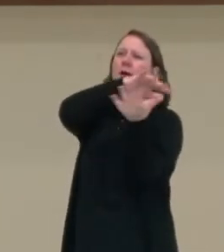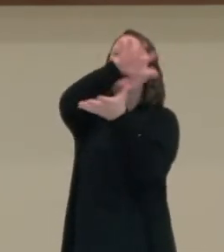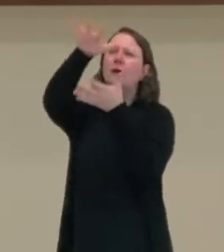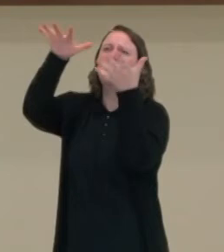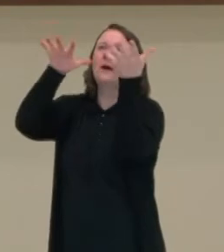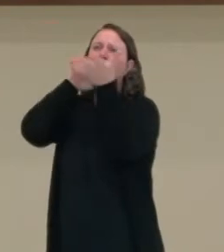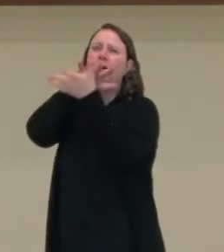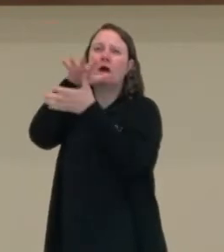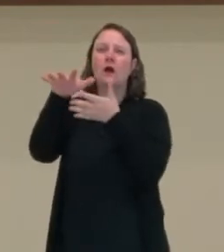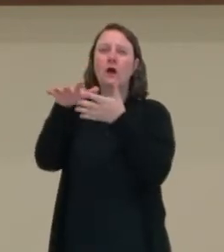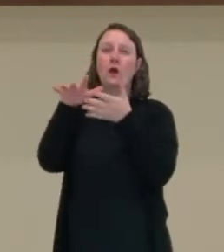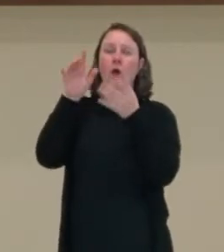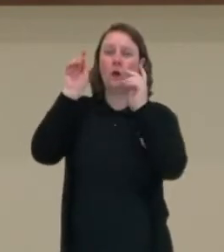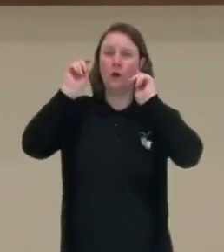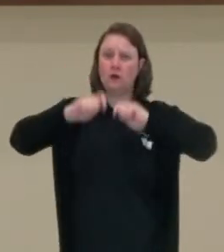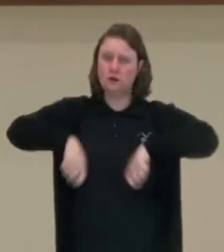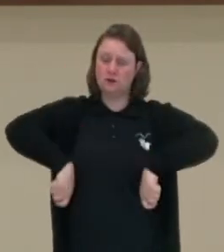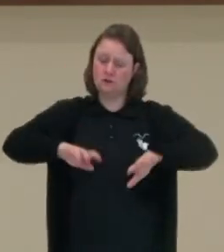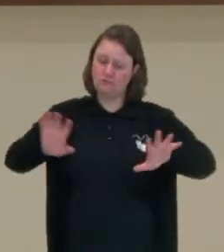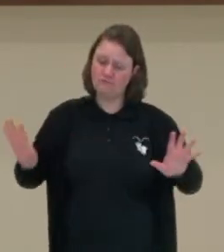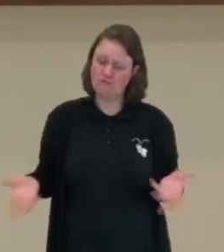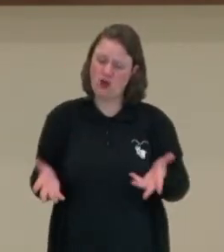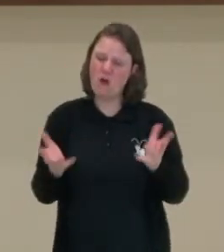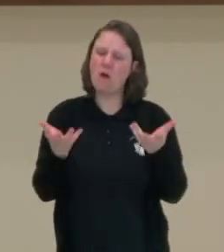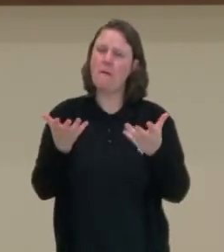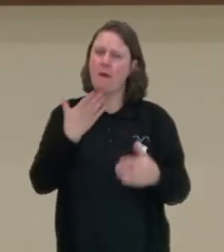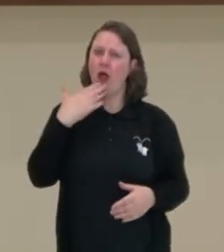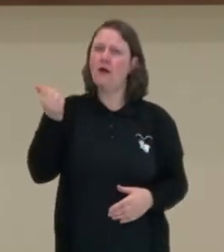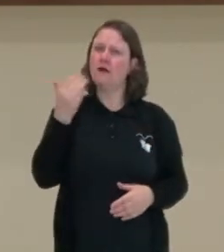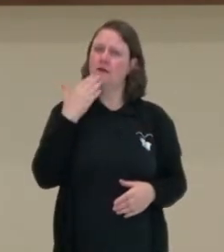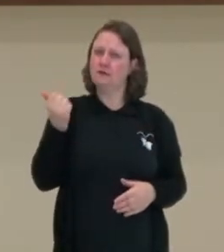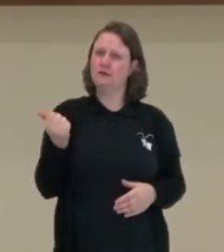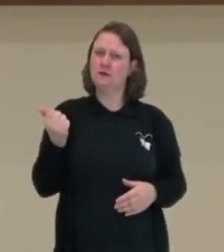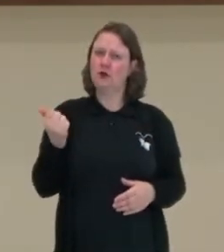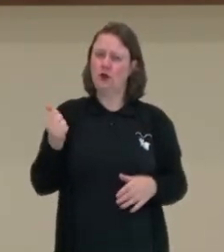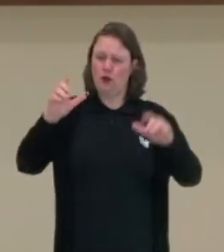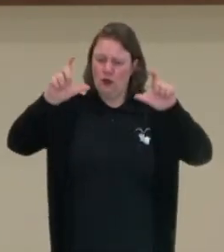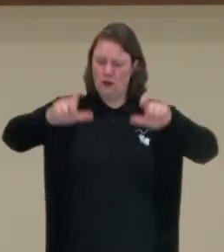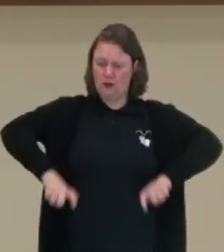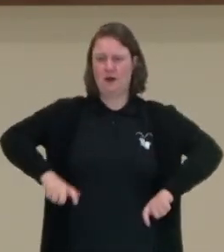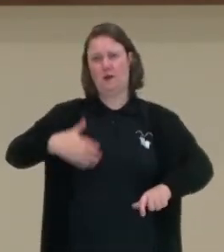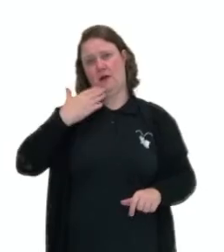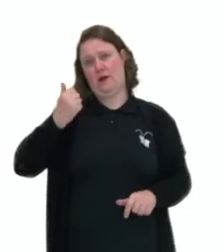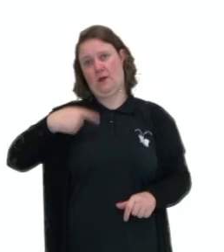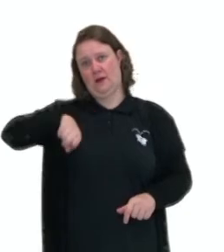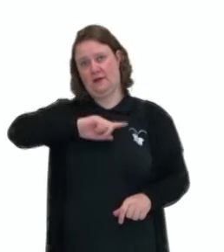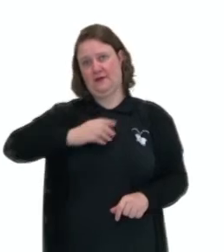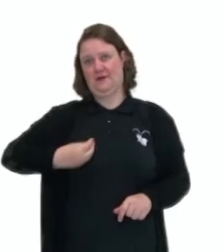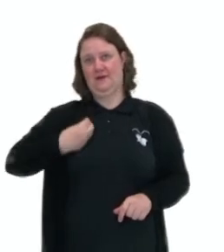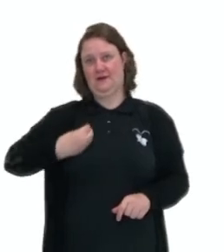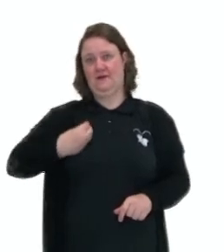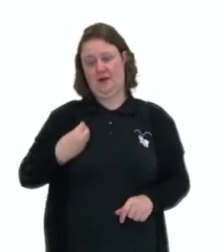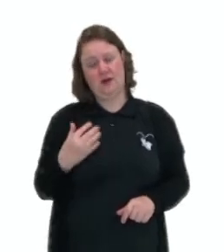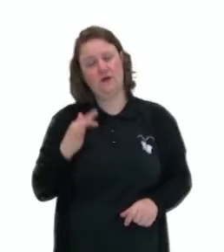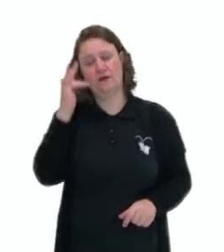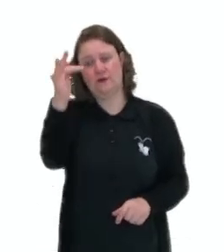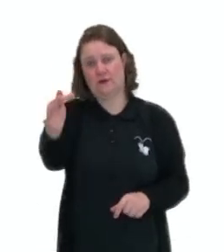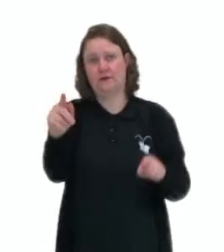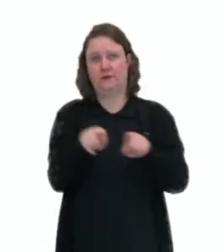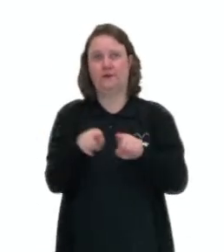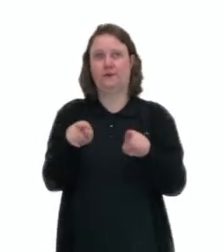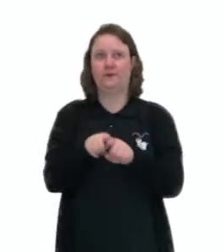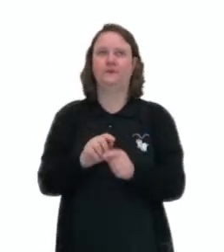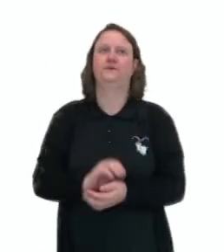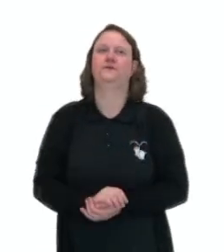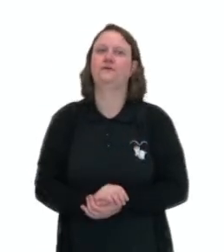podemos proporcionar um ambiente mais confortável para nós e para as futuras gerações. Vamos então a mais uma atividade? Que